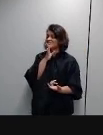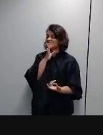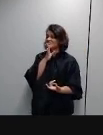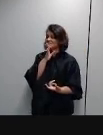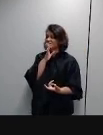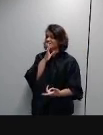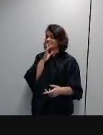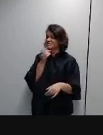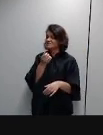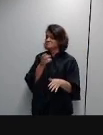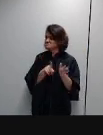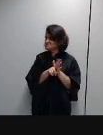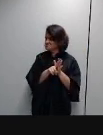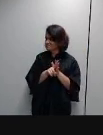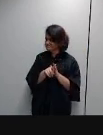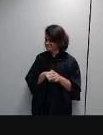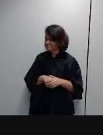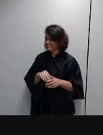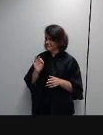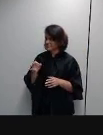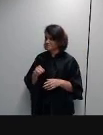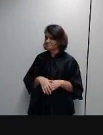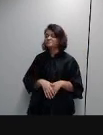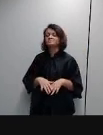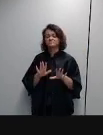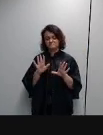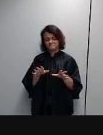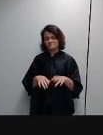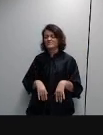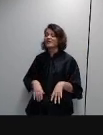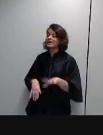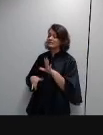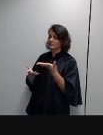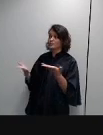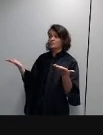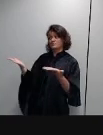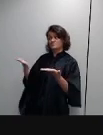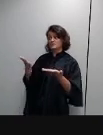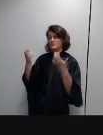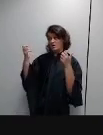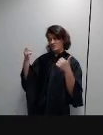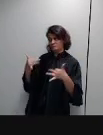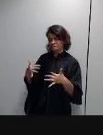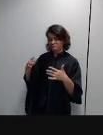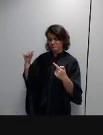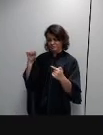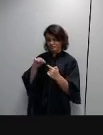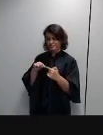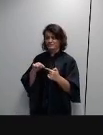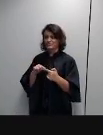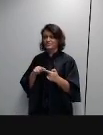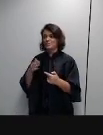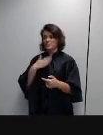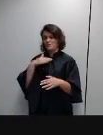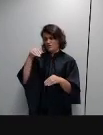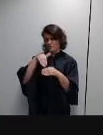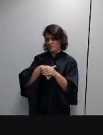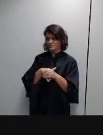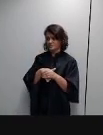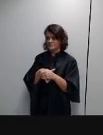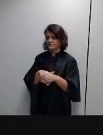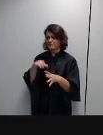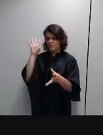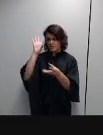médico e isso eu vou eu vou explicar o motivo no caso do meu voto não é de maneira bem resumida